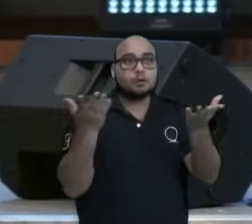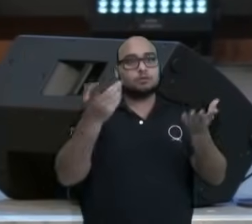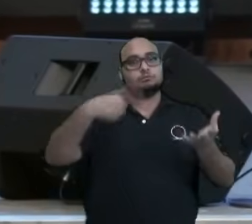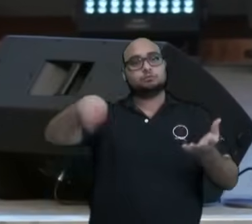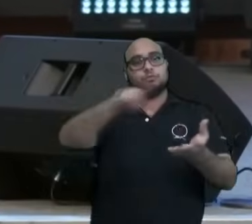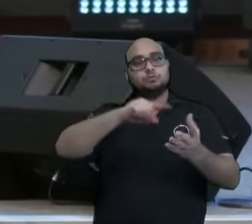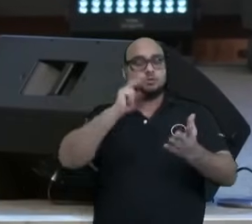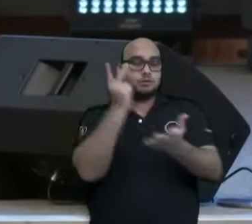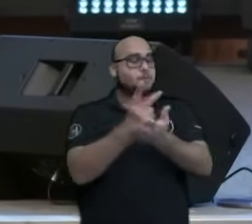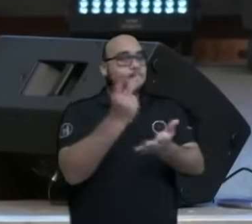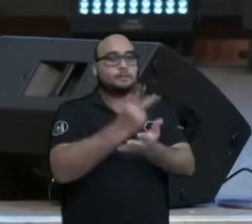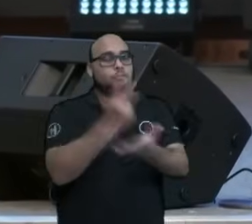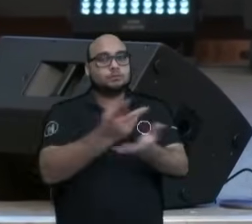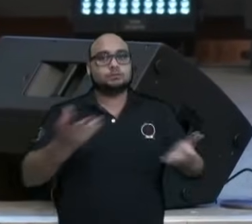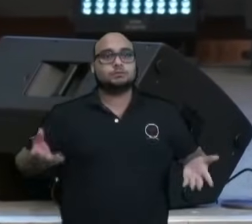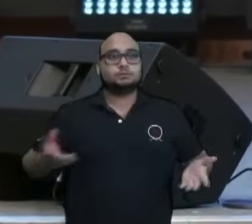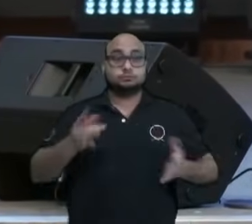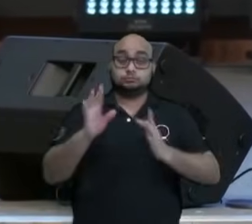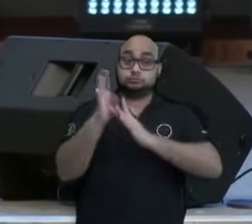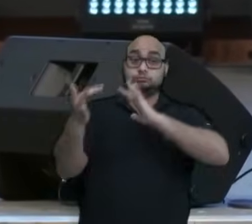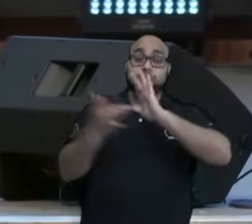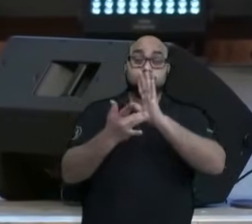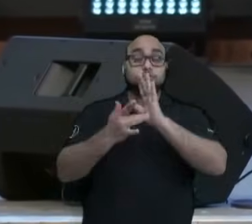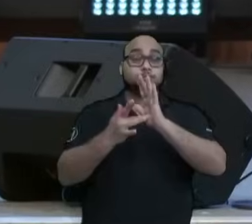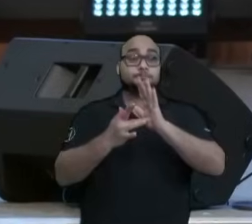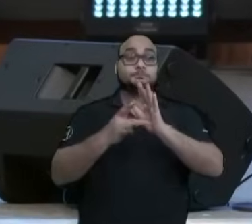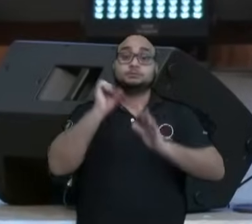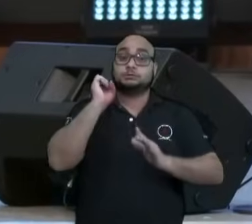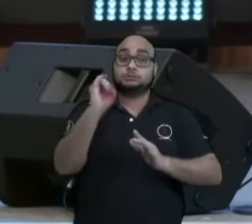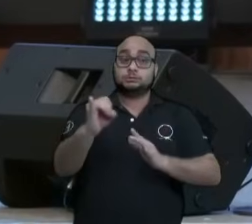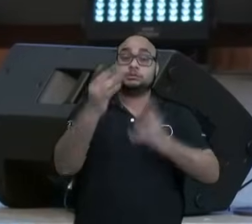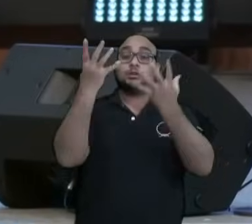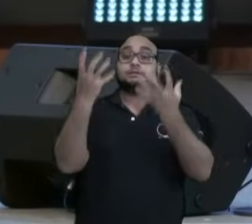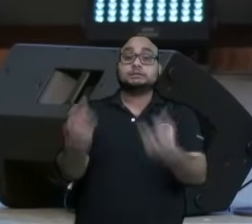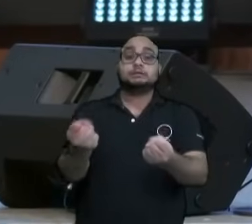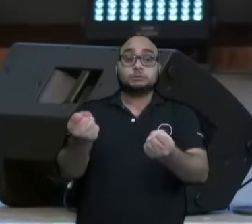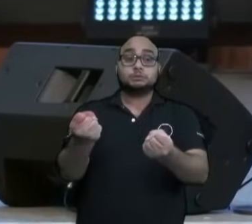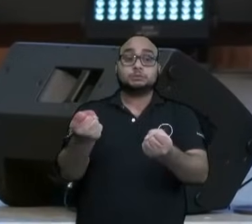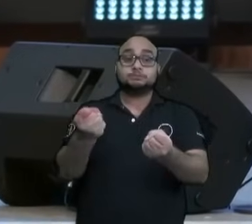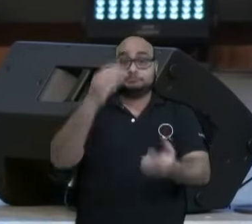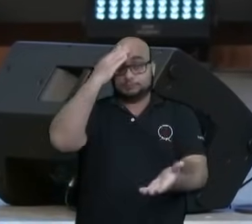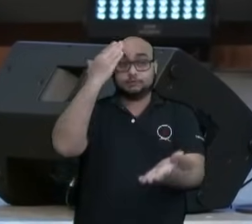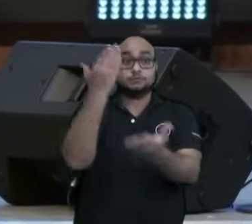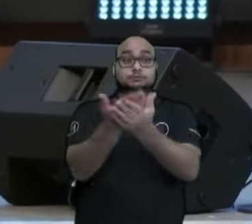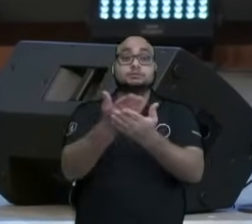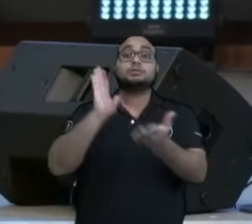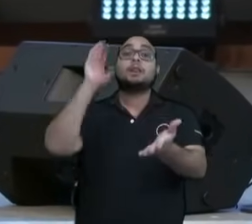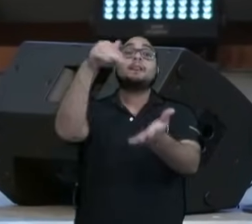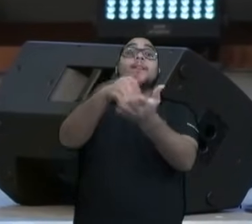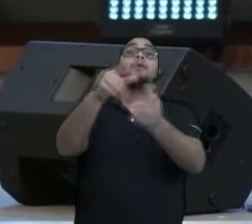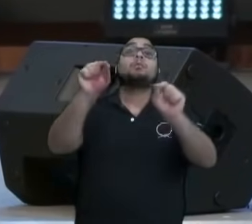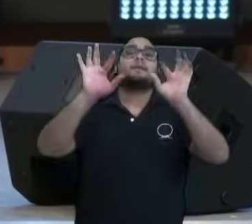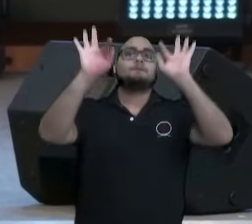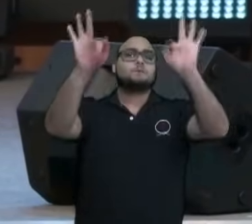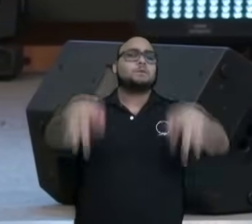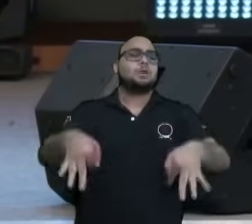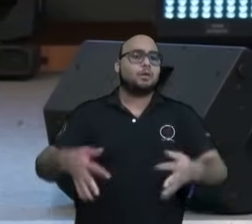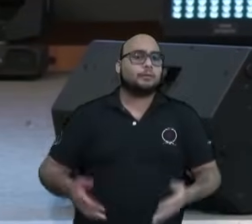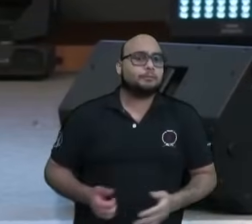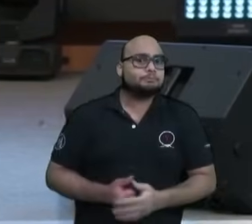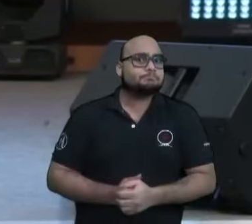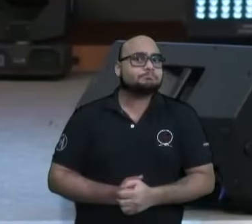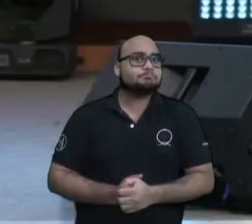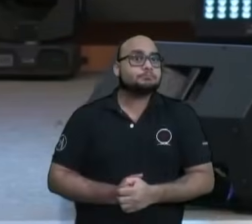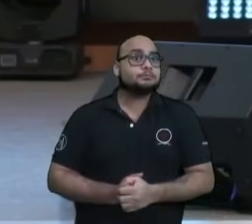Cristo se retiver o princípio da confiança até o fim e a